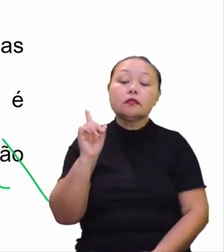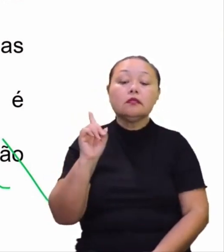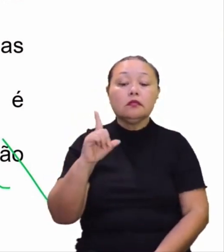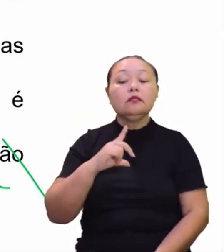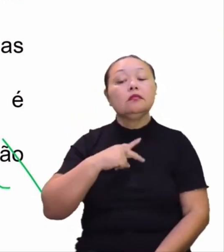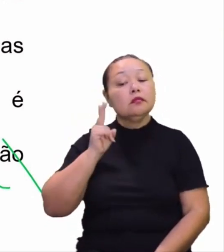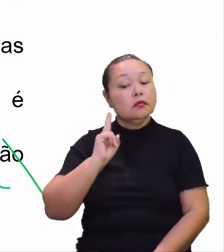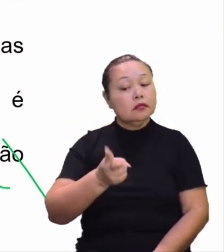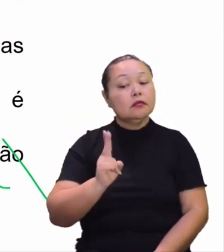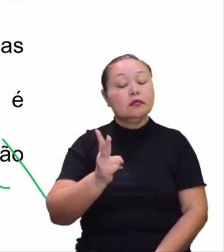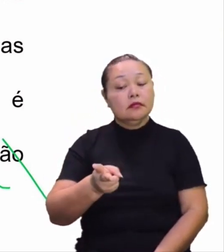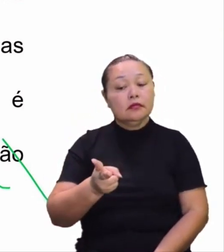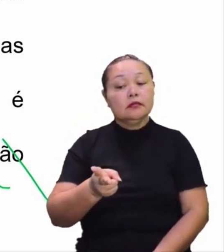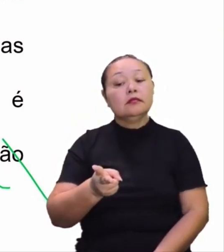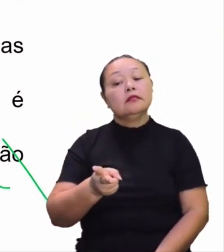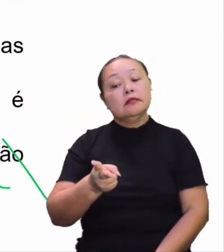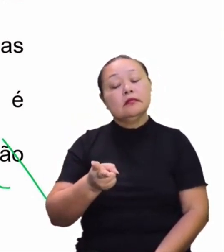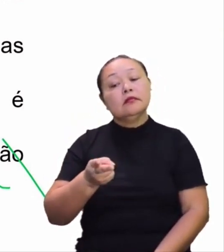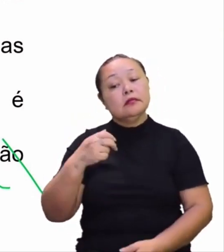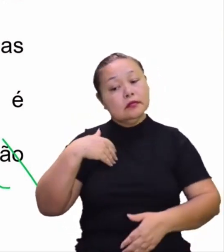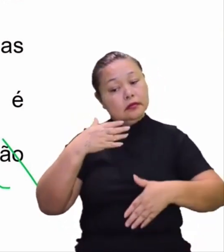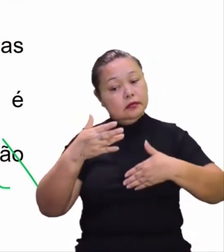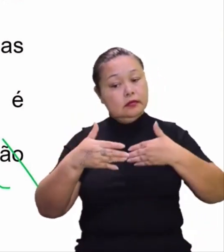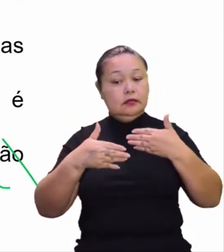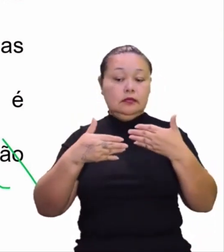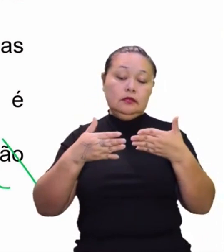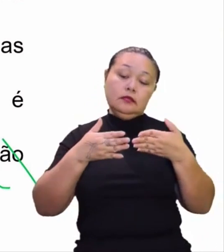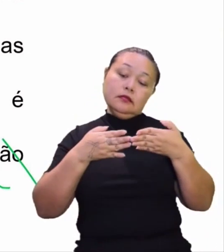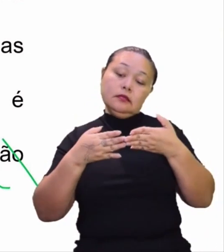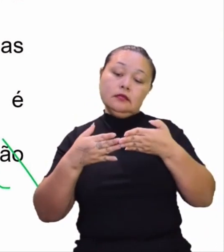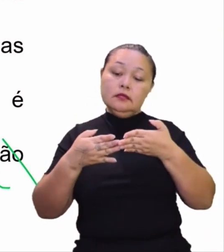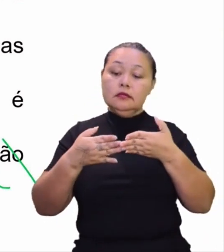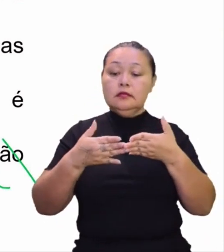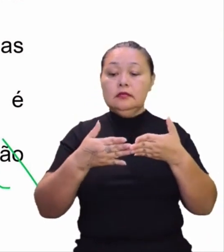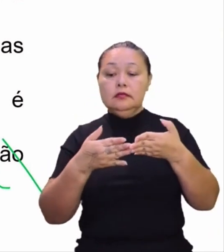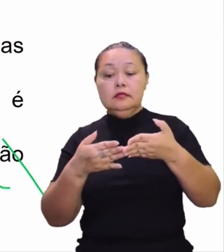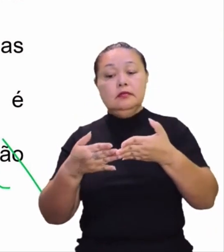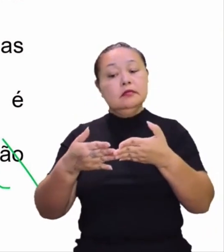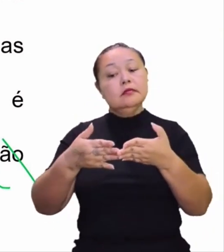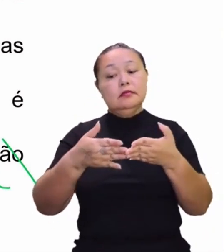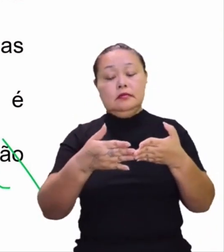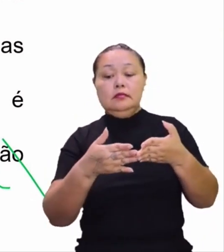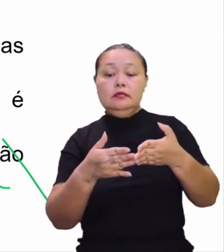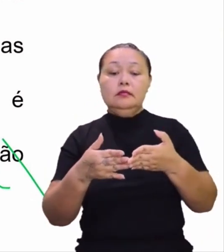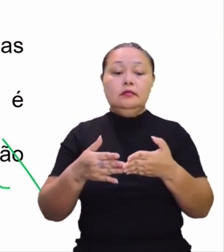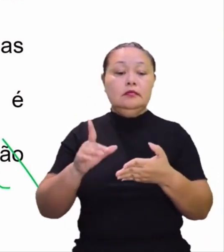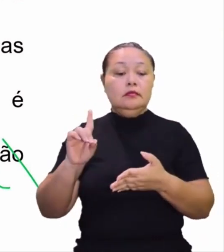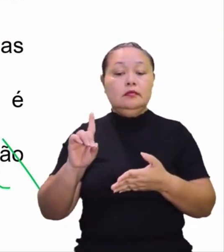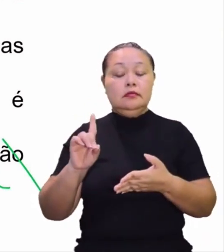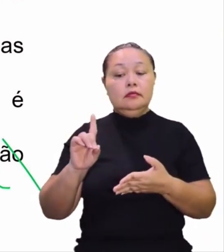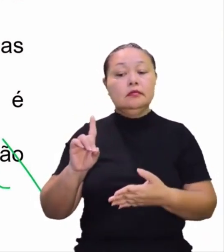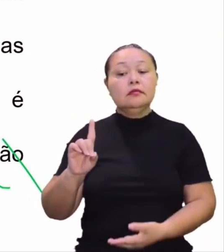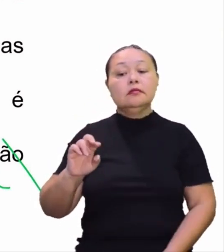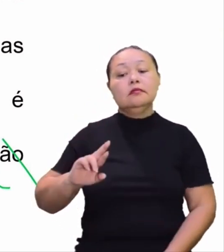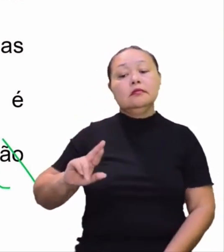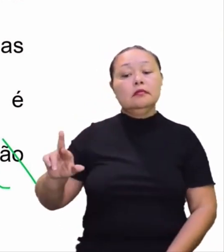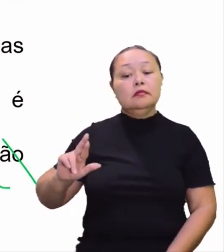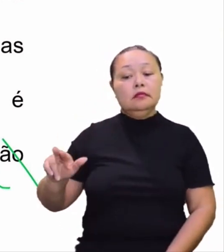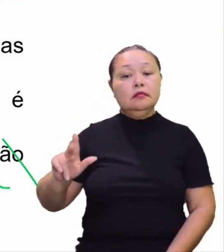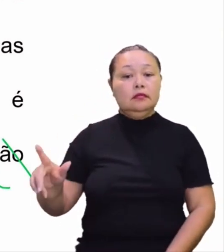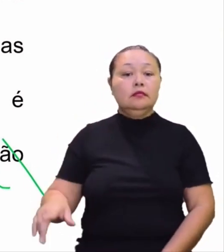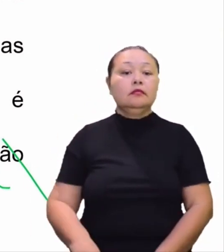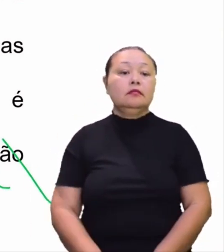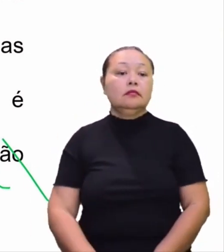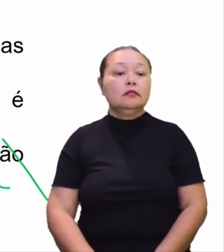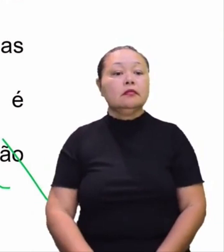Rondônia, ele continua ainda no seu processo de navegação. Então, exatamente. Por isso que a D não pode estar,